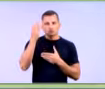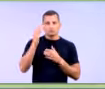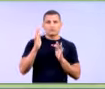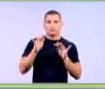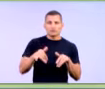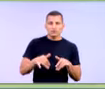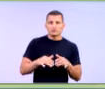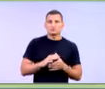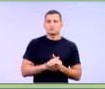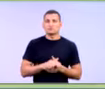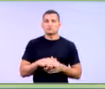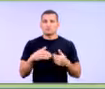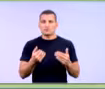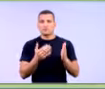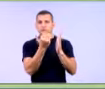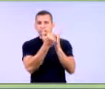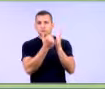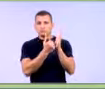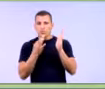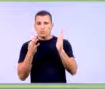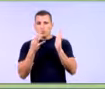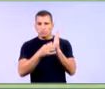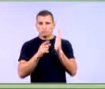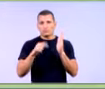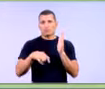esses elementos, eles são